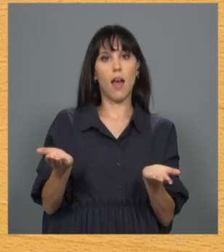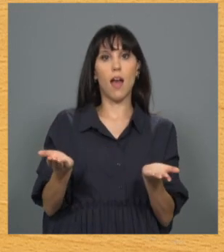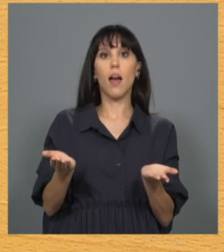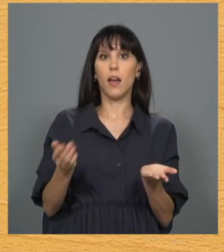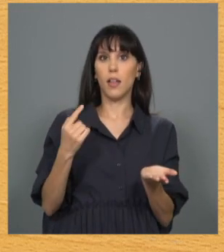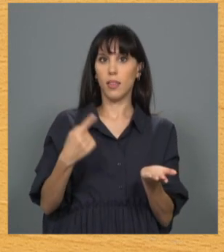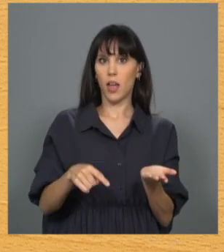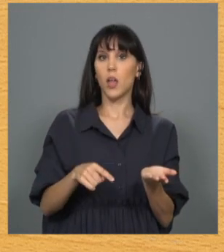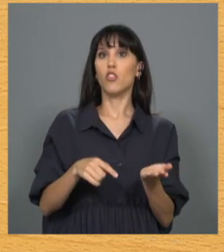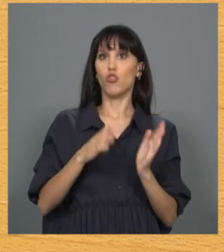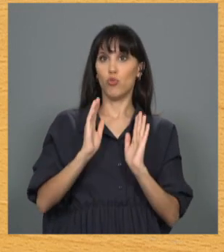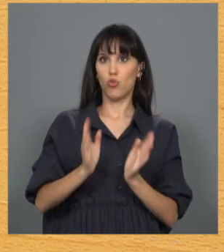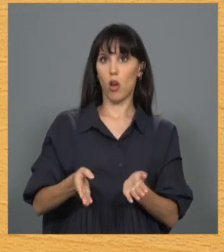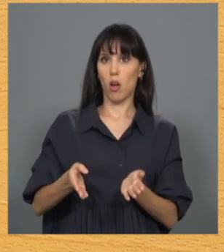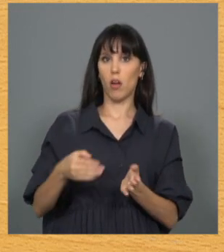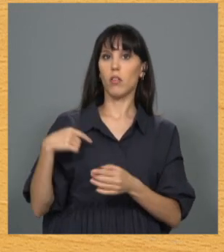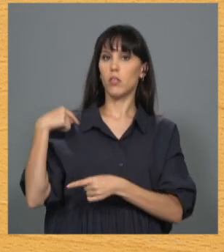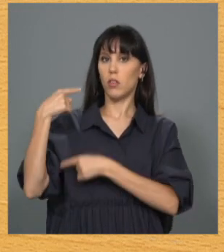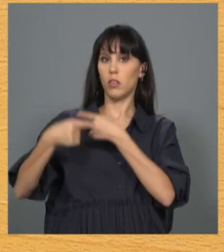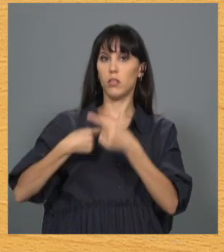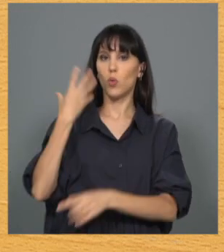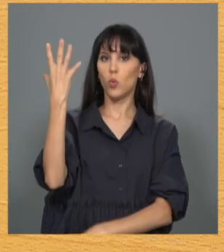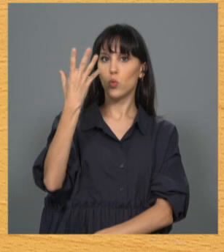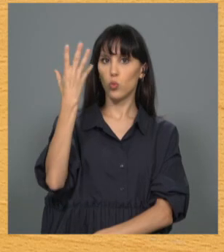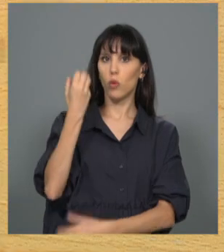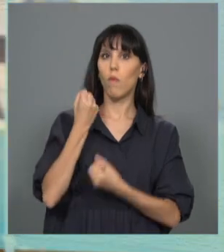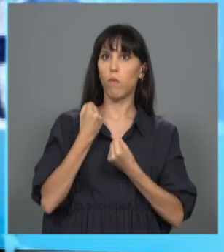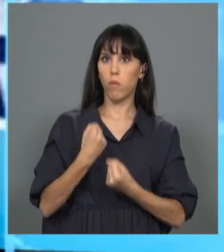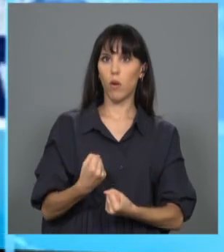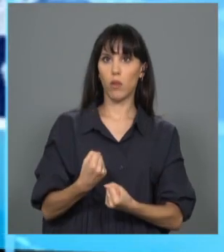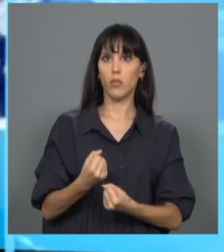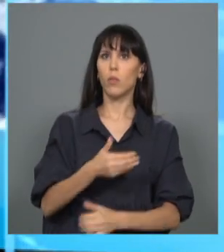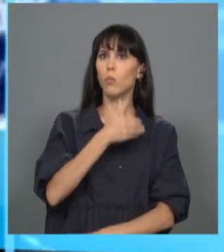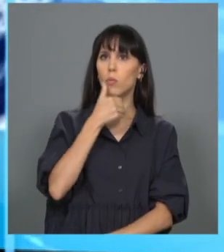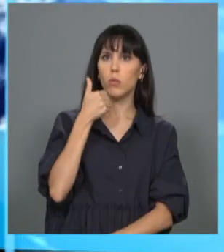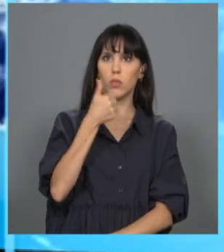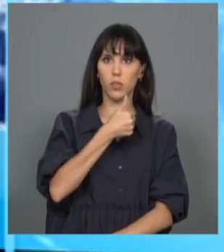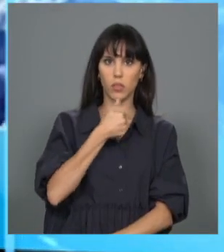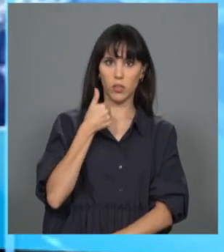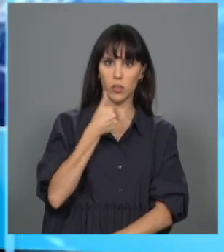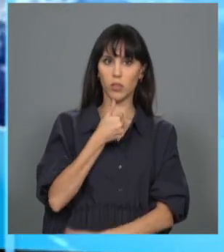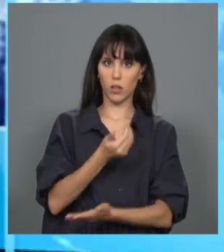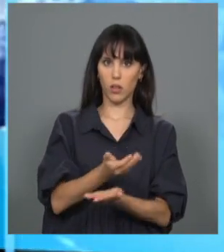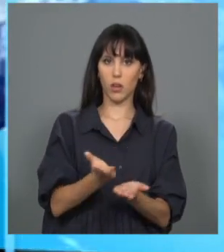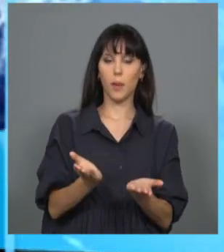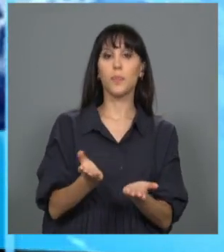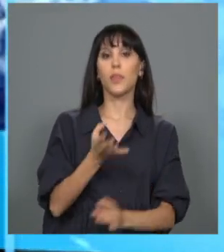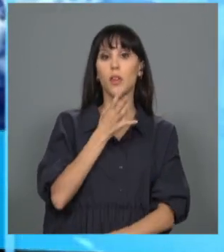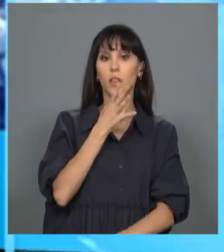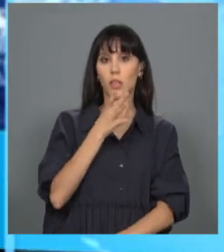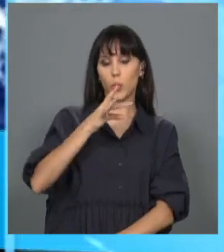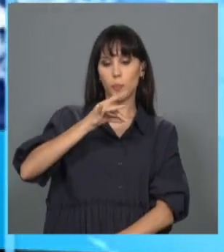têm uma tradição cultural muito forte e cheia de grande beleza. Refiro-me àquela